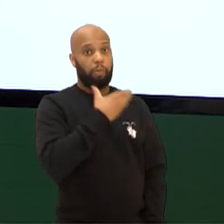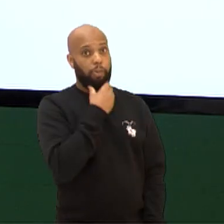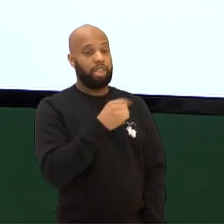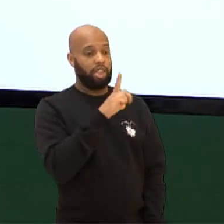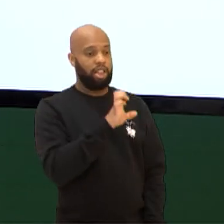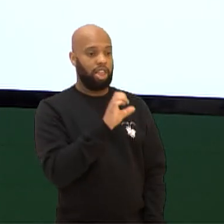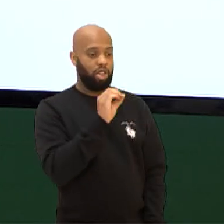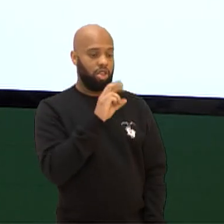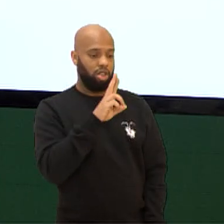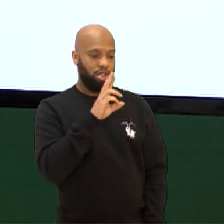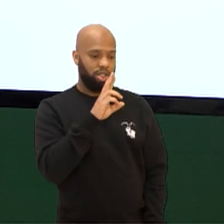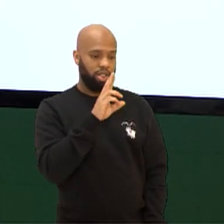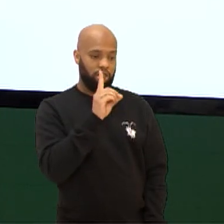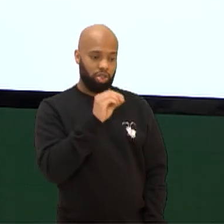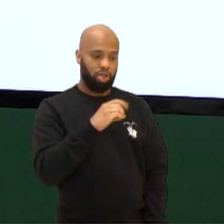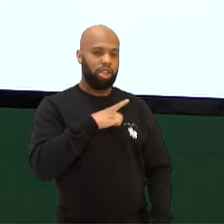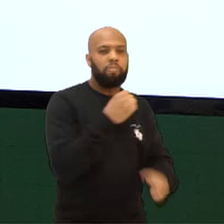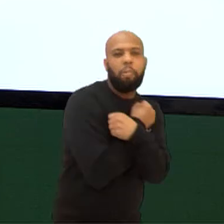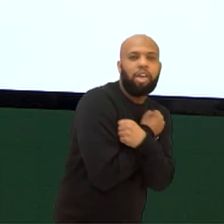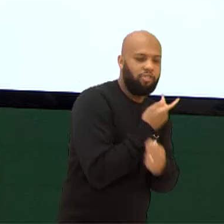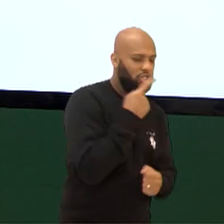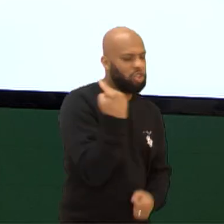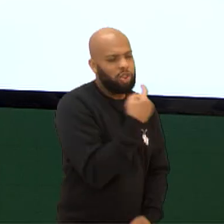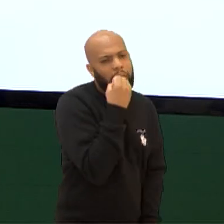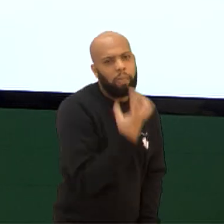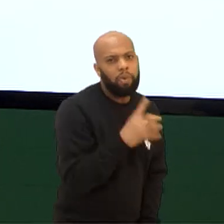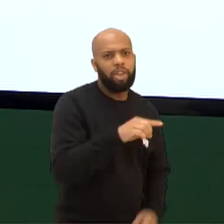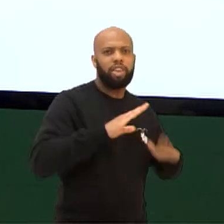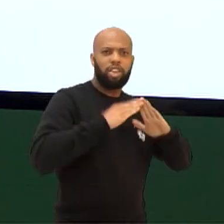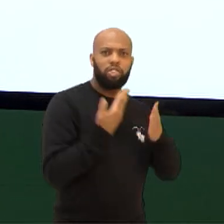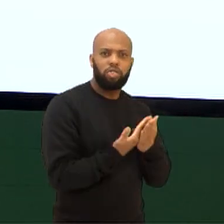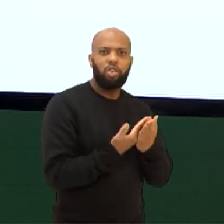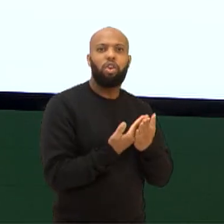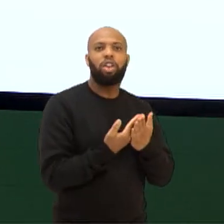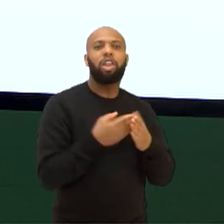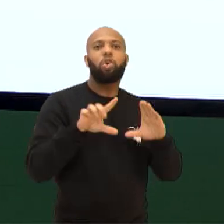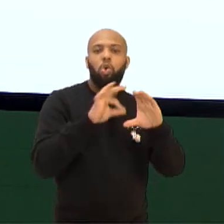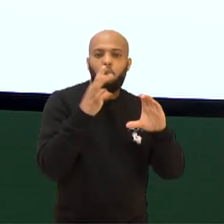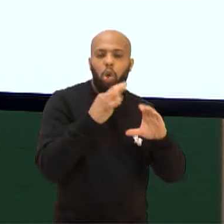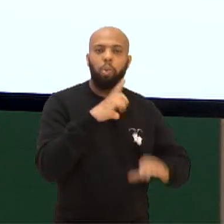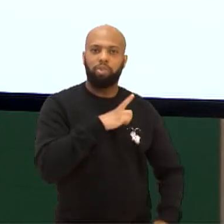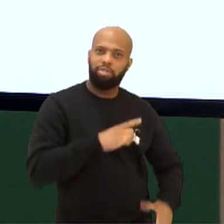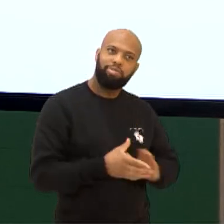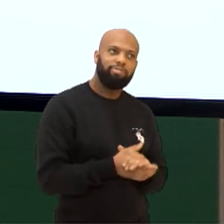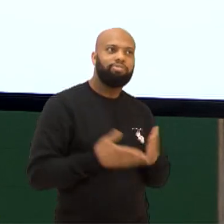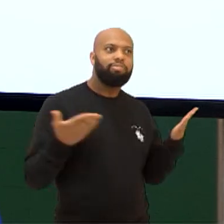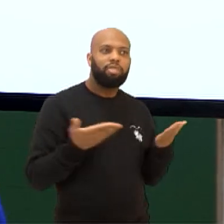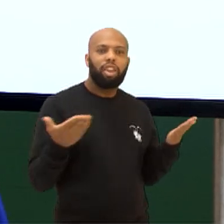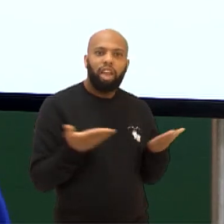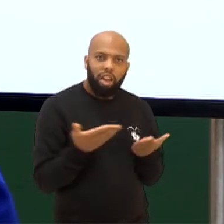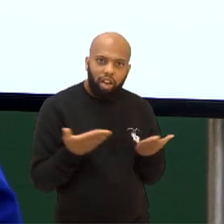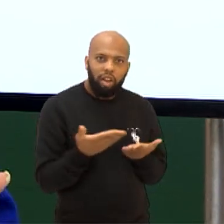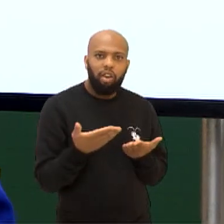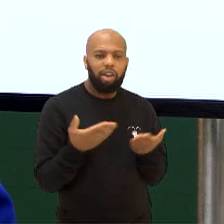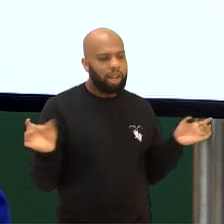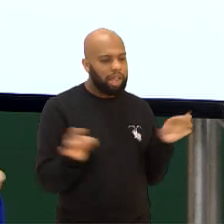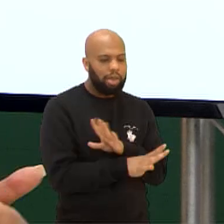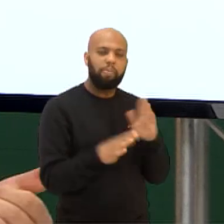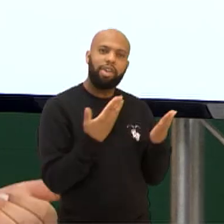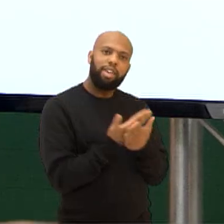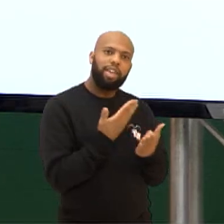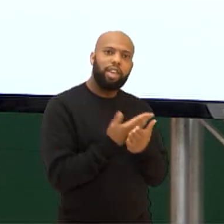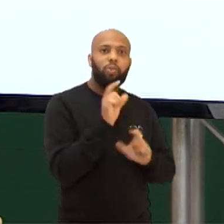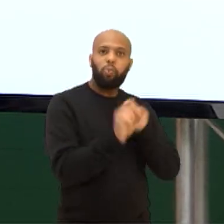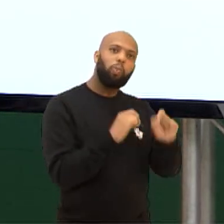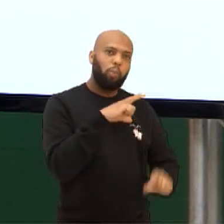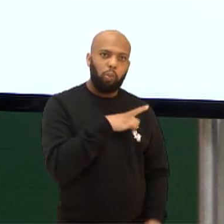Leonardo mandando um abraço, diz que nós somos demais do Colégio Vinícius Moraes. E agora, para terminar a nossa aula, o que